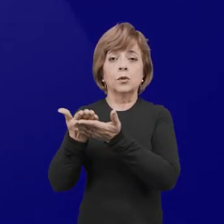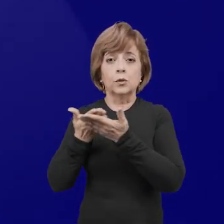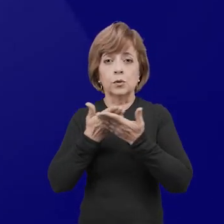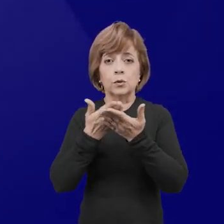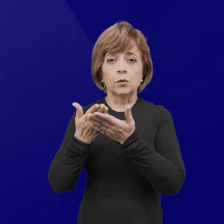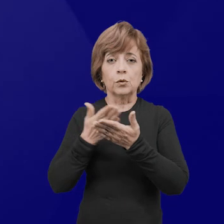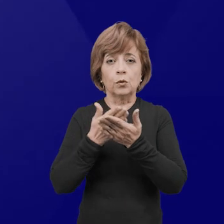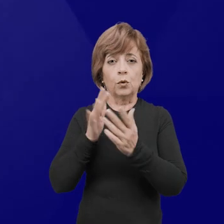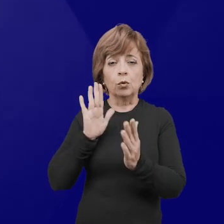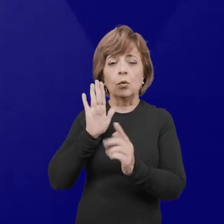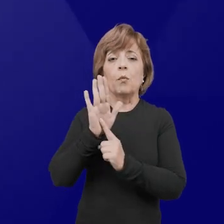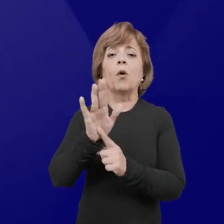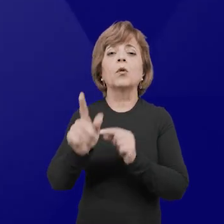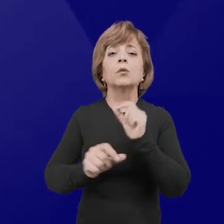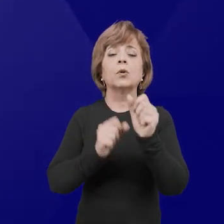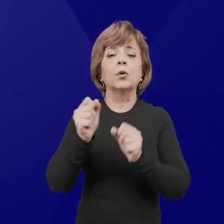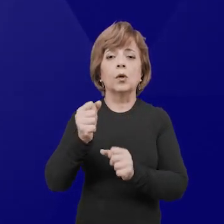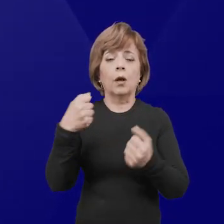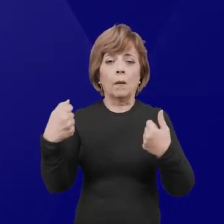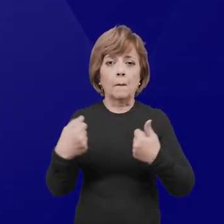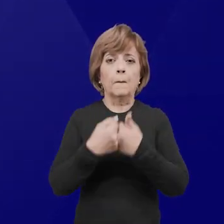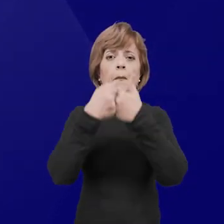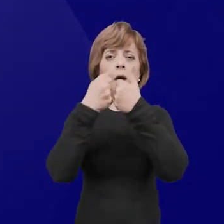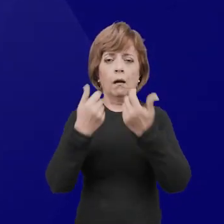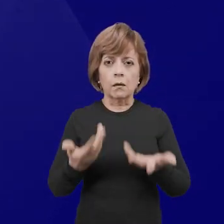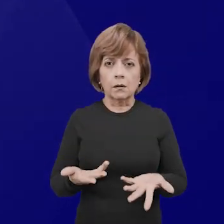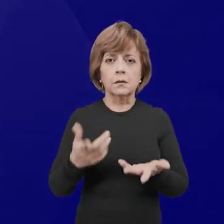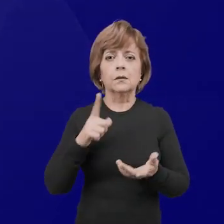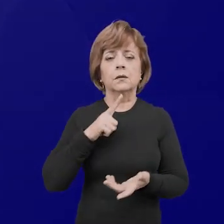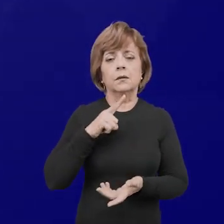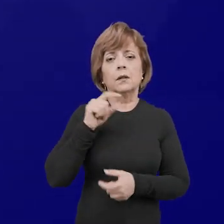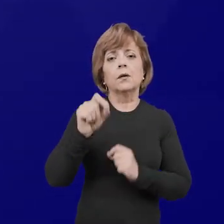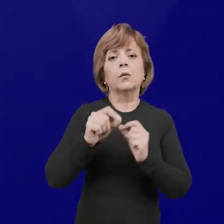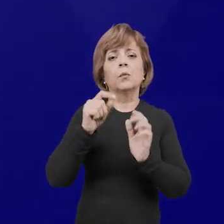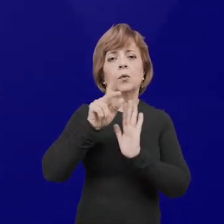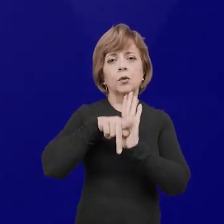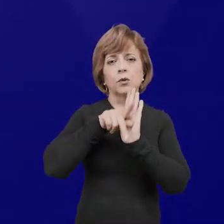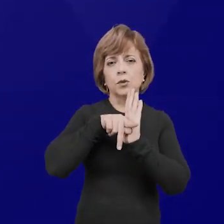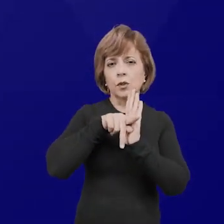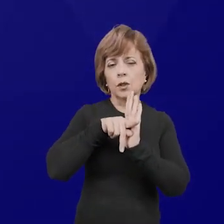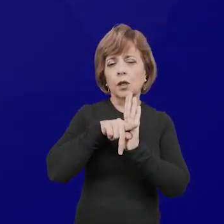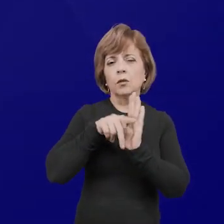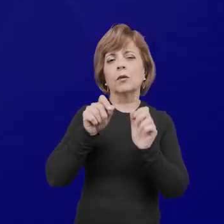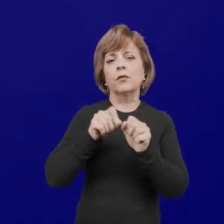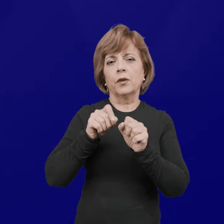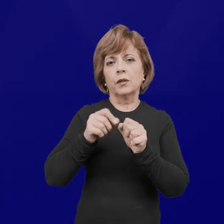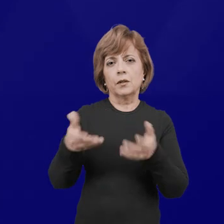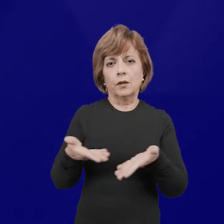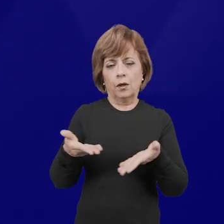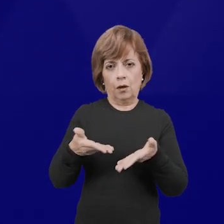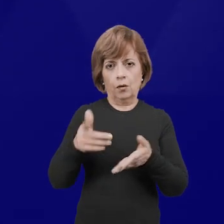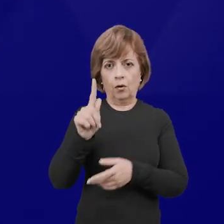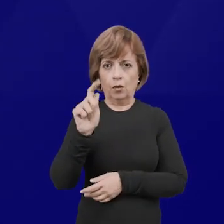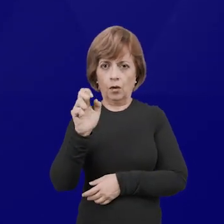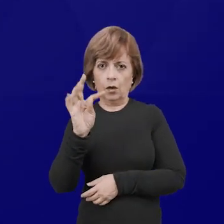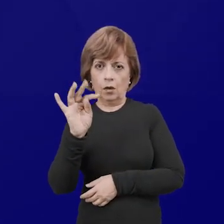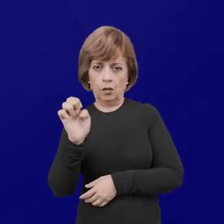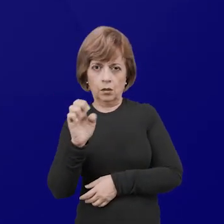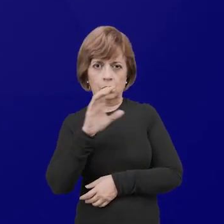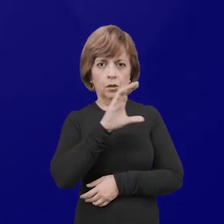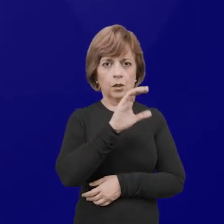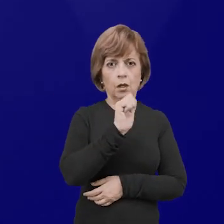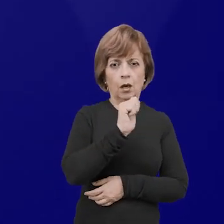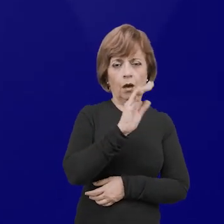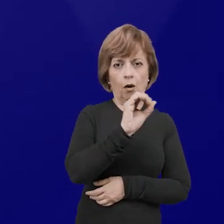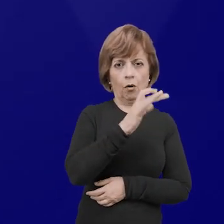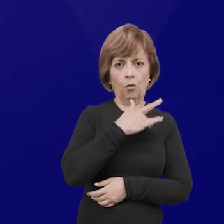estudos apontavam sobre os impactos deles. A gente também está fazendo um projeto junto com o GAT e o CAU Saúde